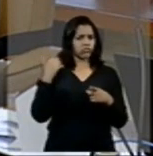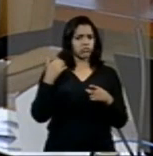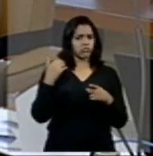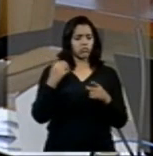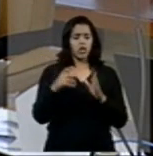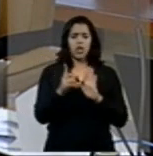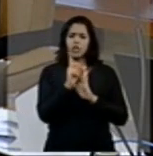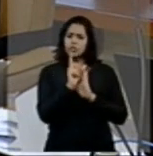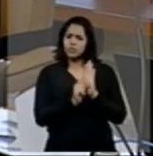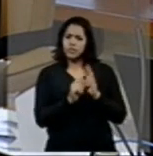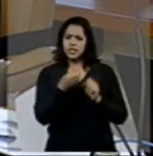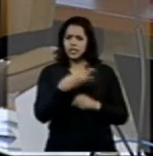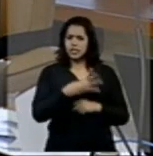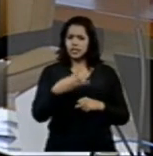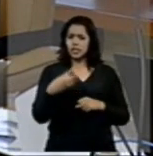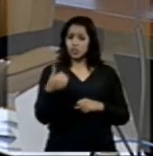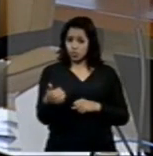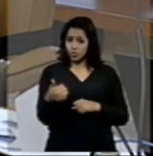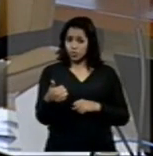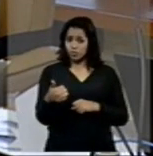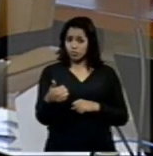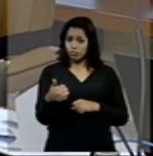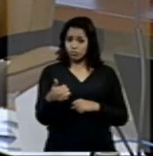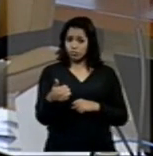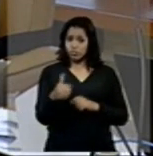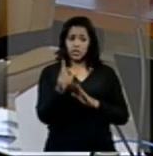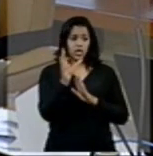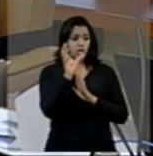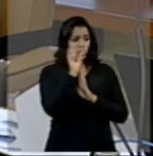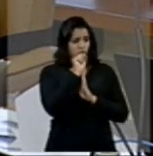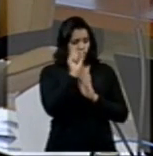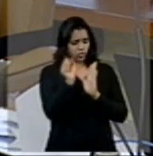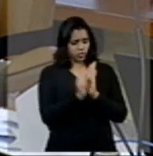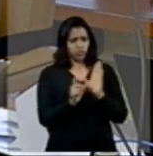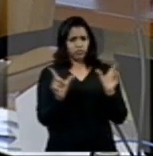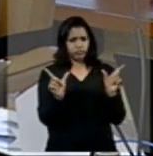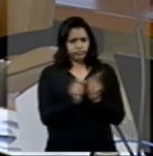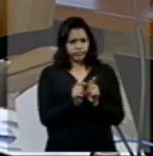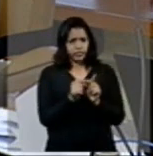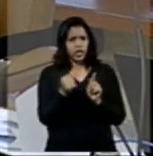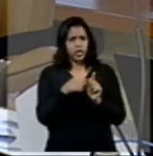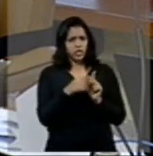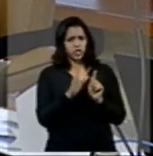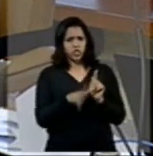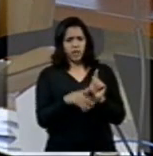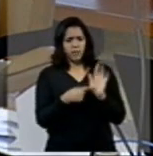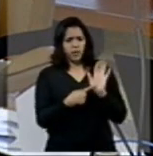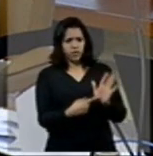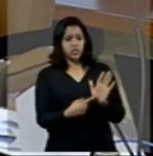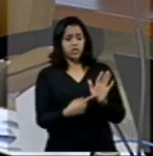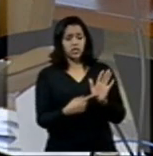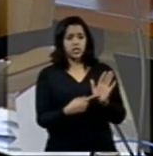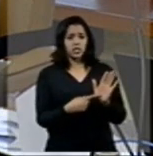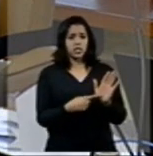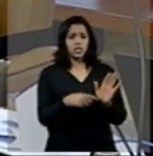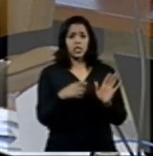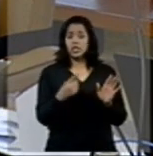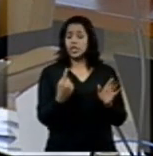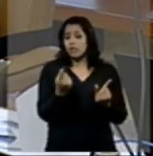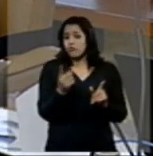súmula 331, e a própria súmula ocasionaria esta violação,